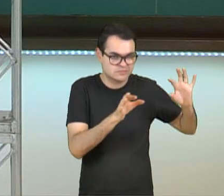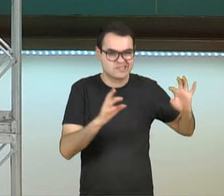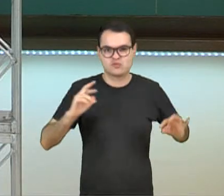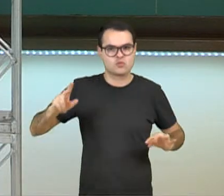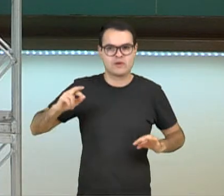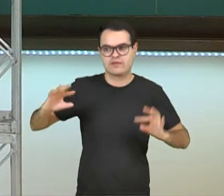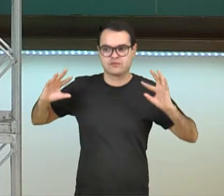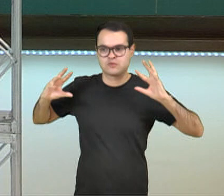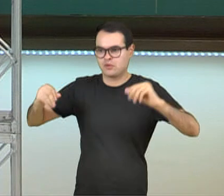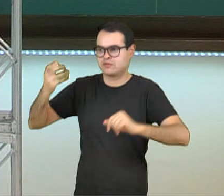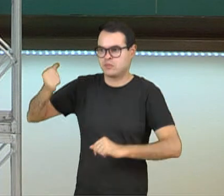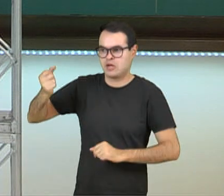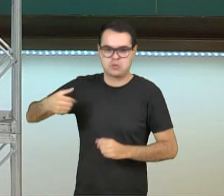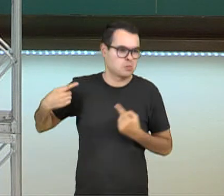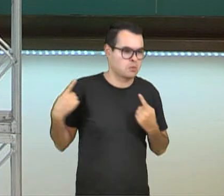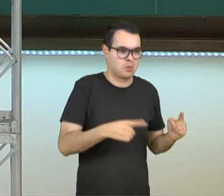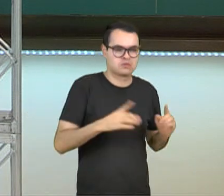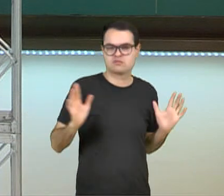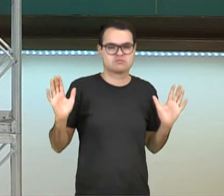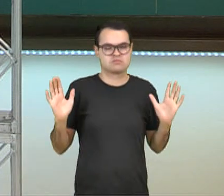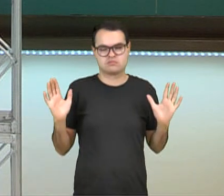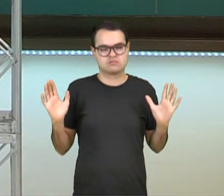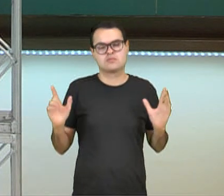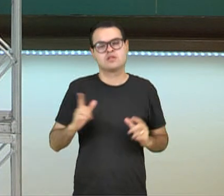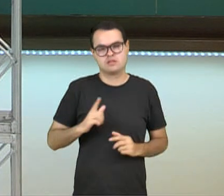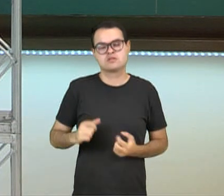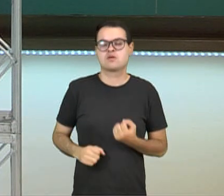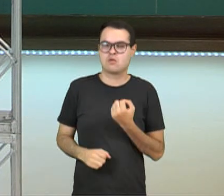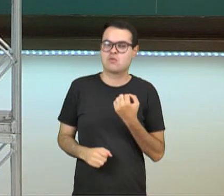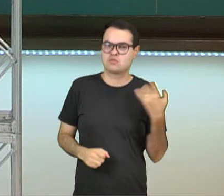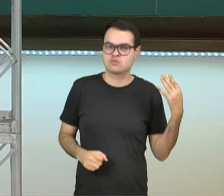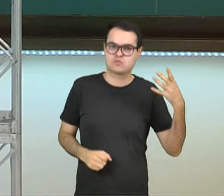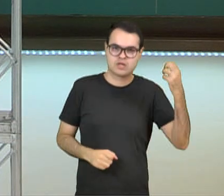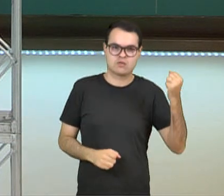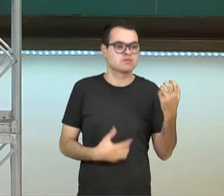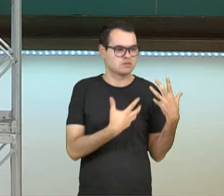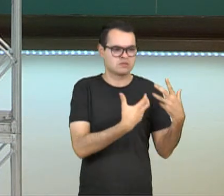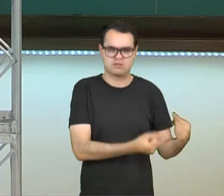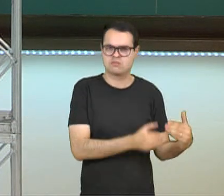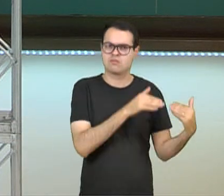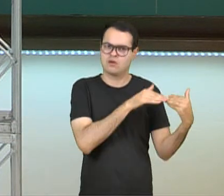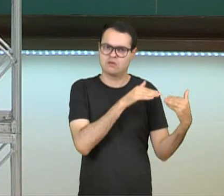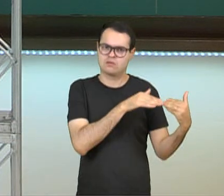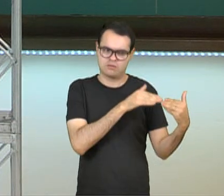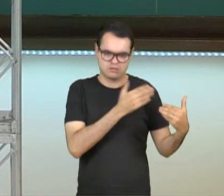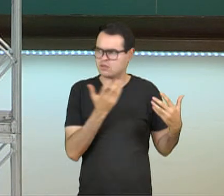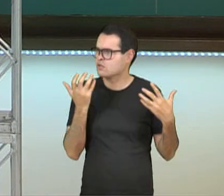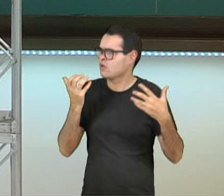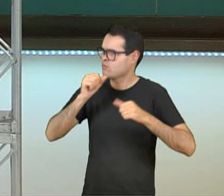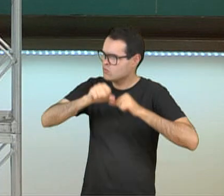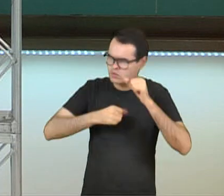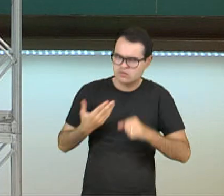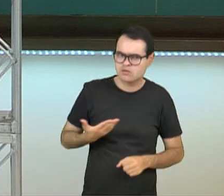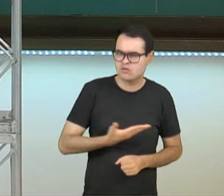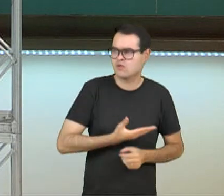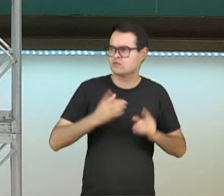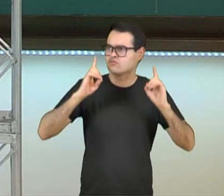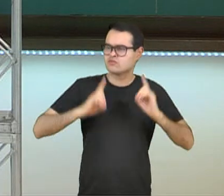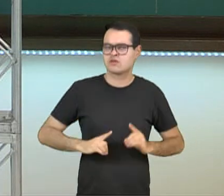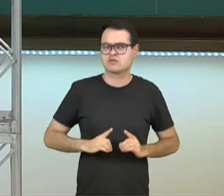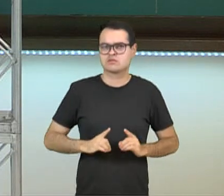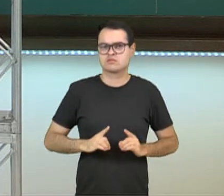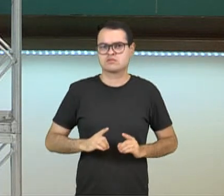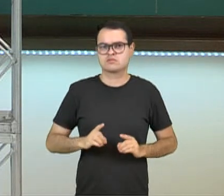que aceitavam essa situação que os negros viviam. Certo? Alguns ali queriam essa mudança. E então, nesse